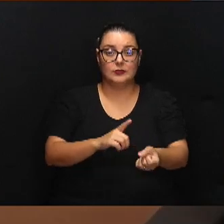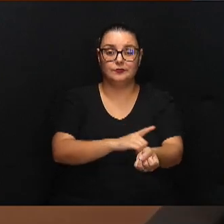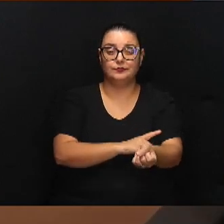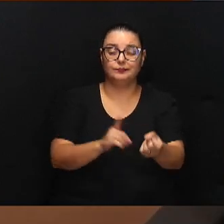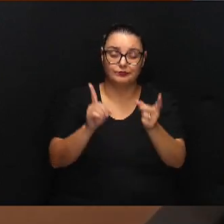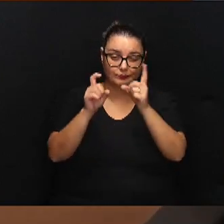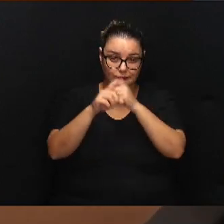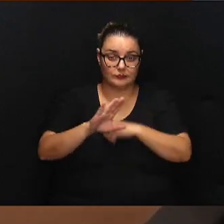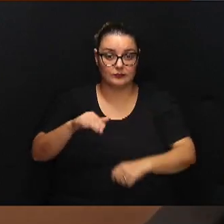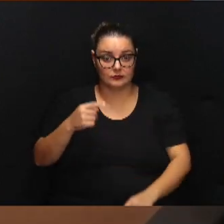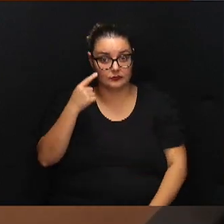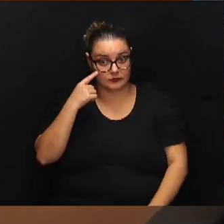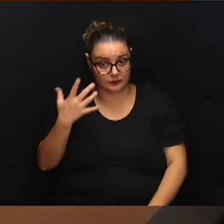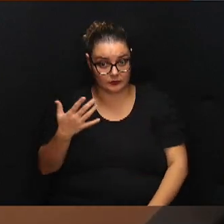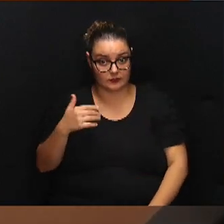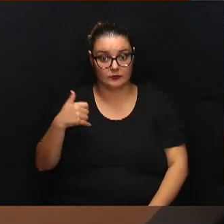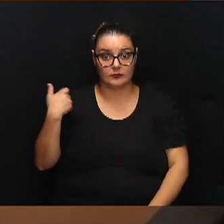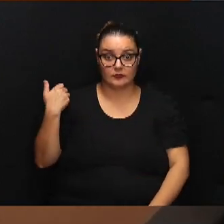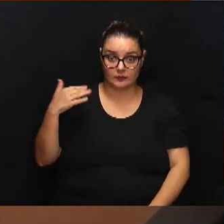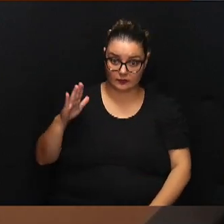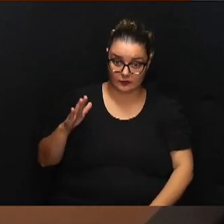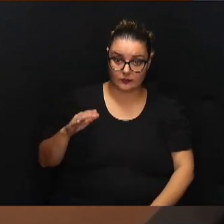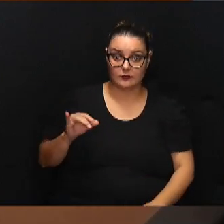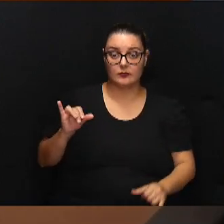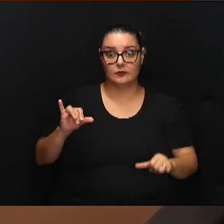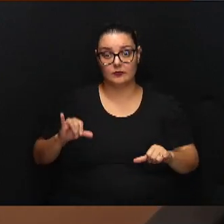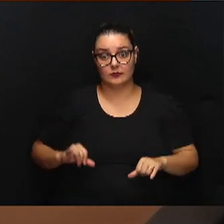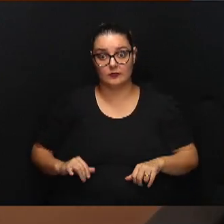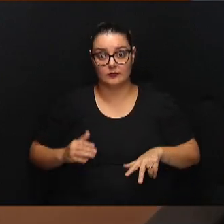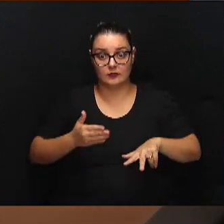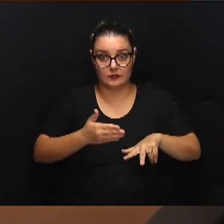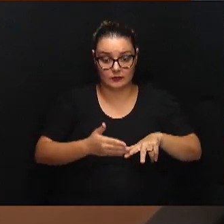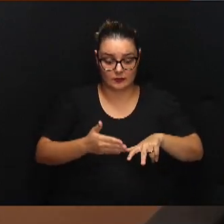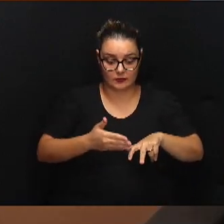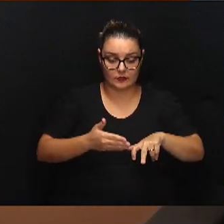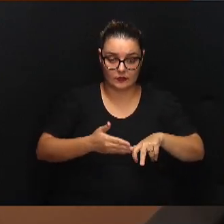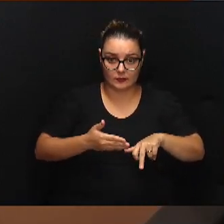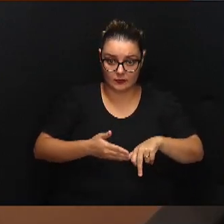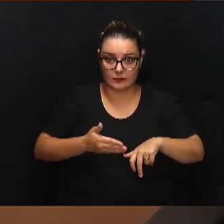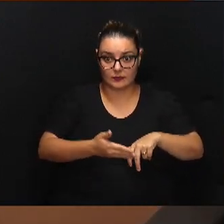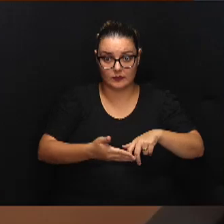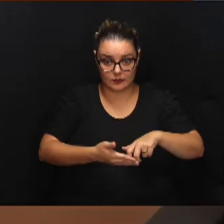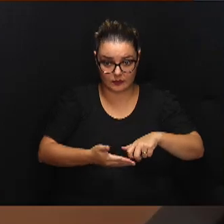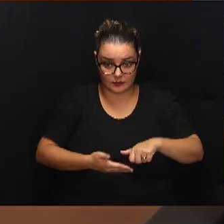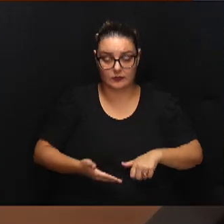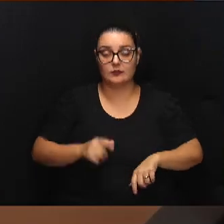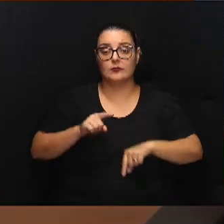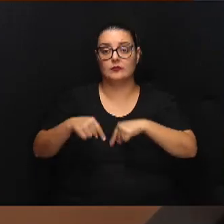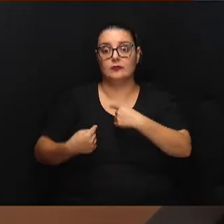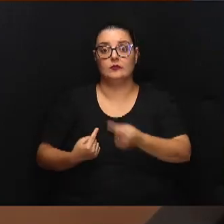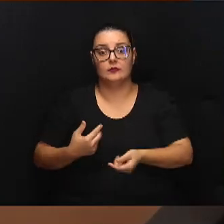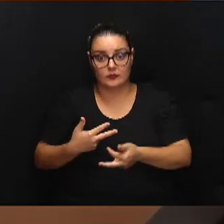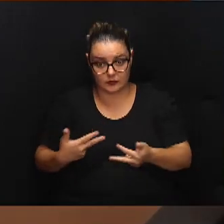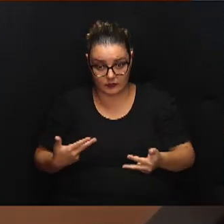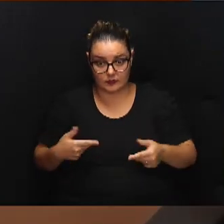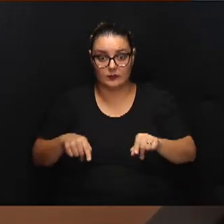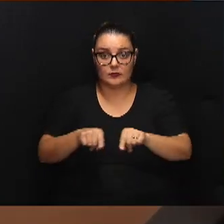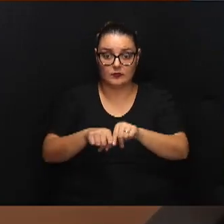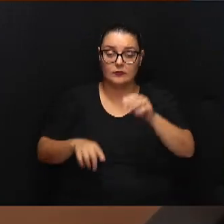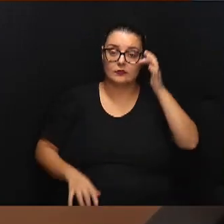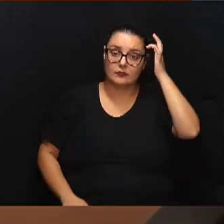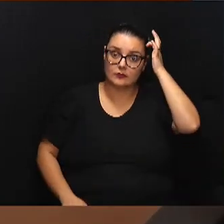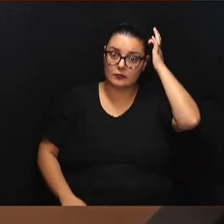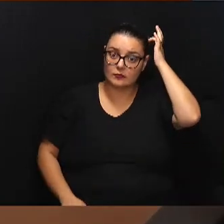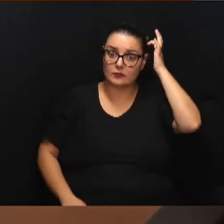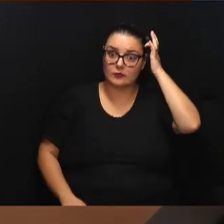gente pensa até em pessoas mais velhas, que às vezes vão sofrer uma amputação. Tudo que isso vai culminar em outras questões até da